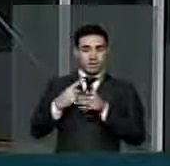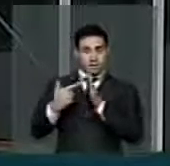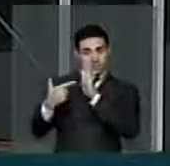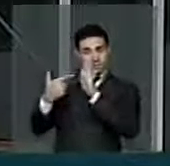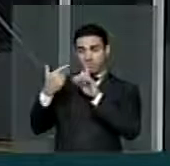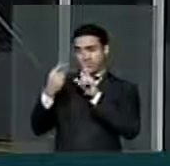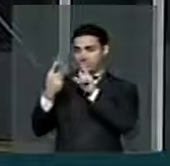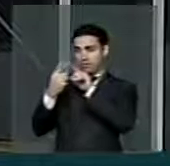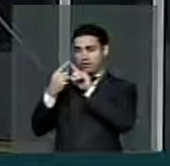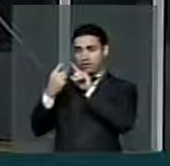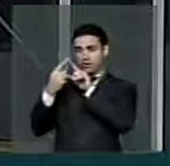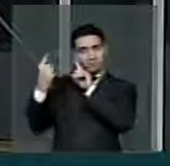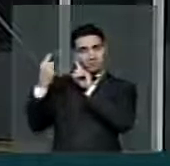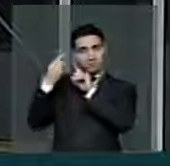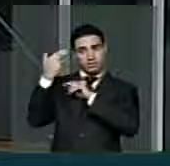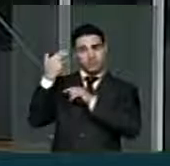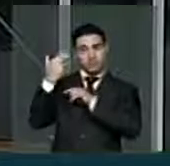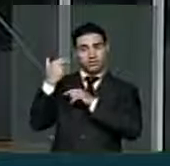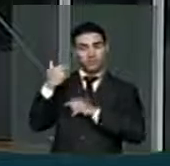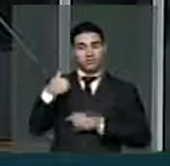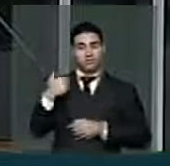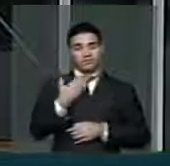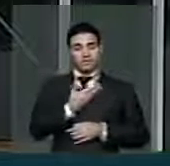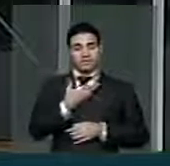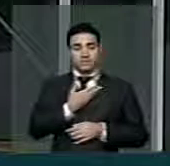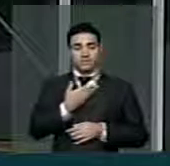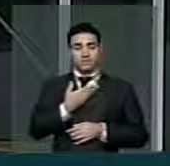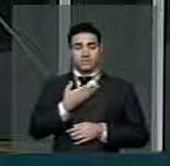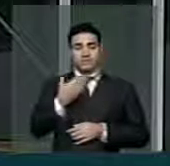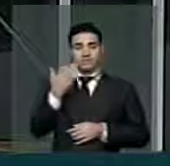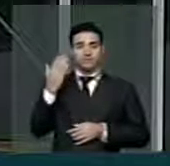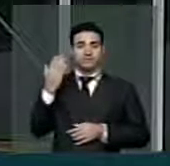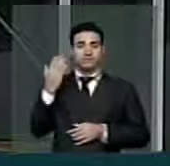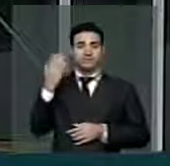anos de idade, meu amigo Marcos, sabia o que estava fazendo.